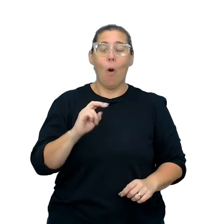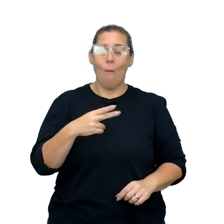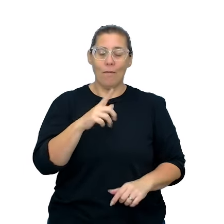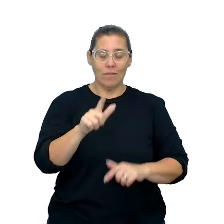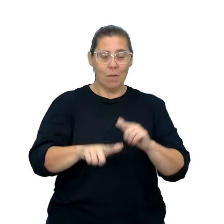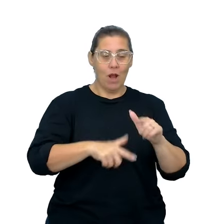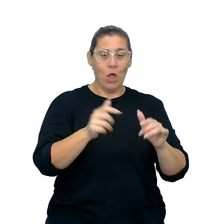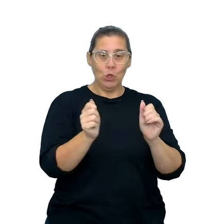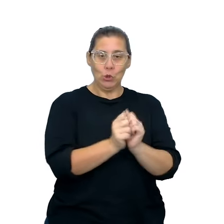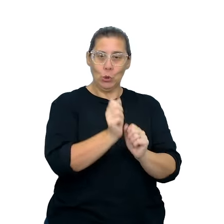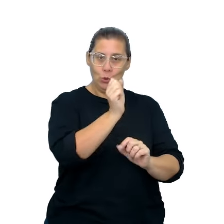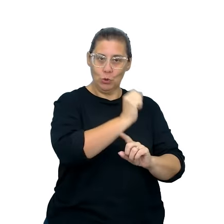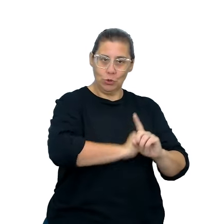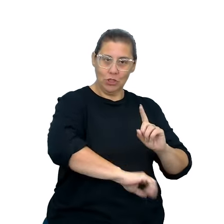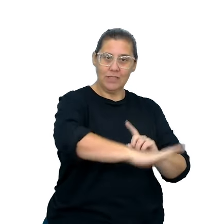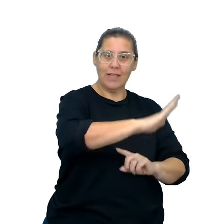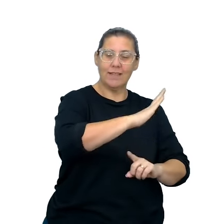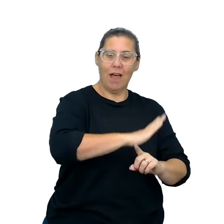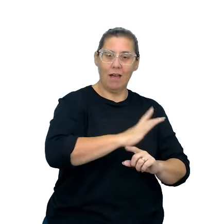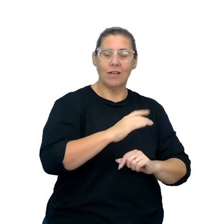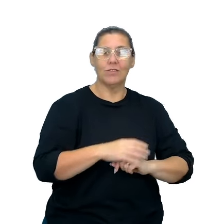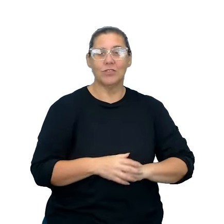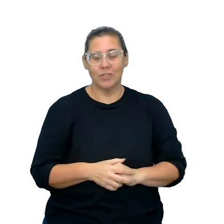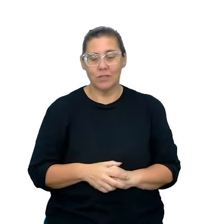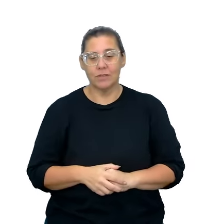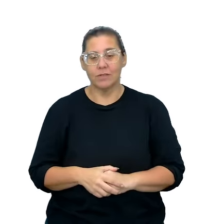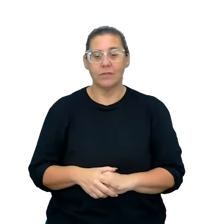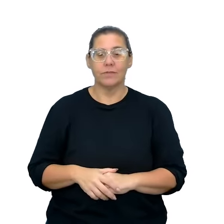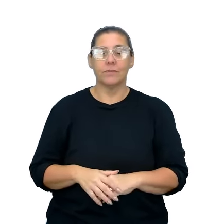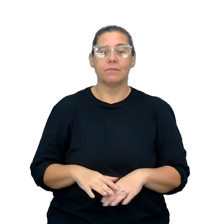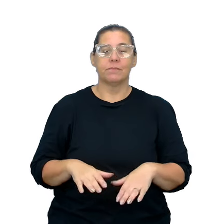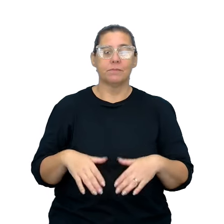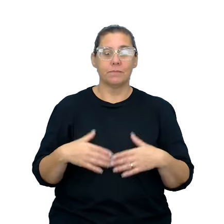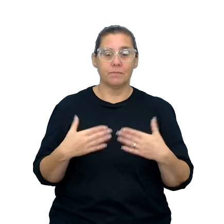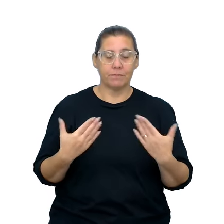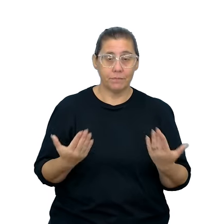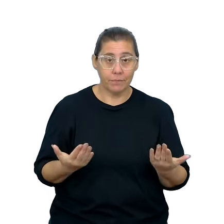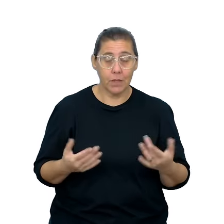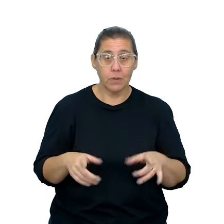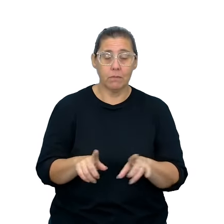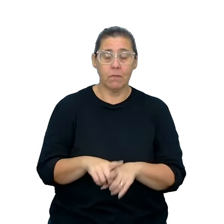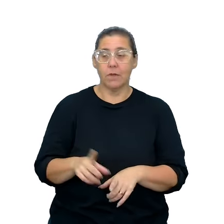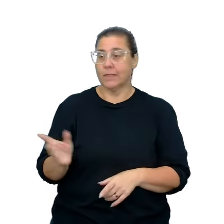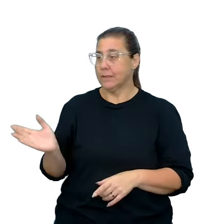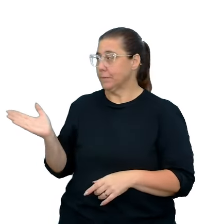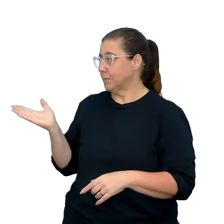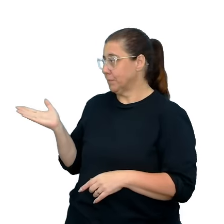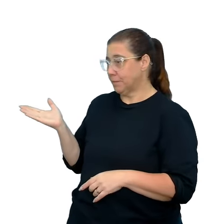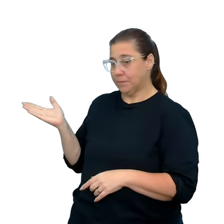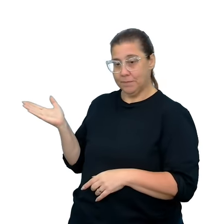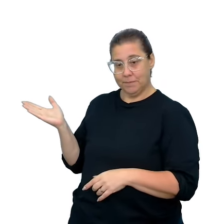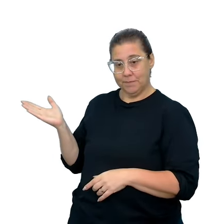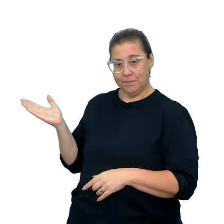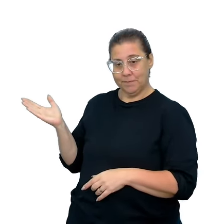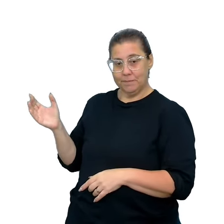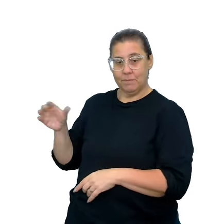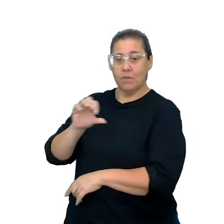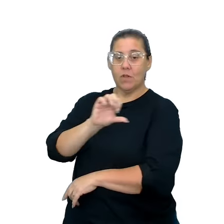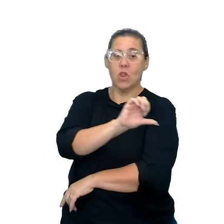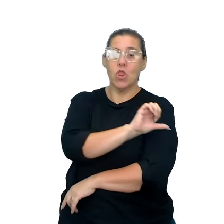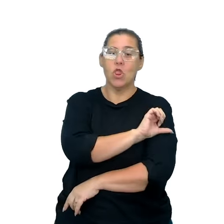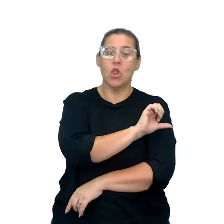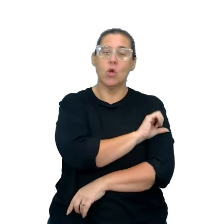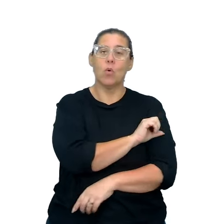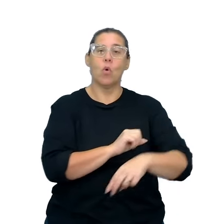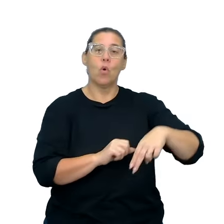né? Então, o júri simulado, a partir de um tema polêmico, também é muito importante. No 9º ano, então, o Ney